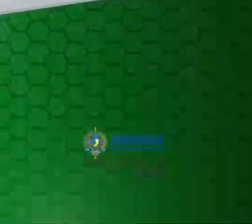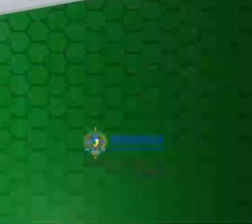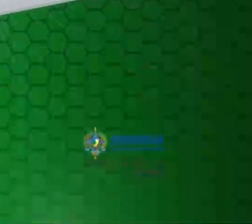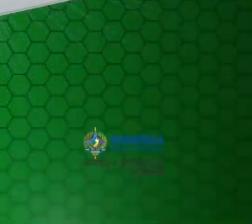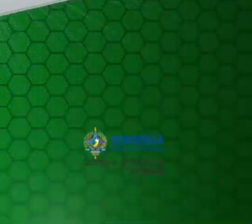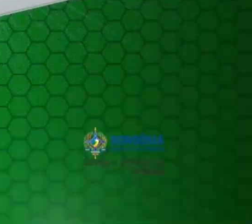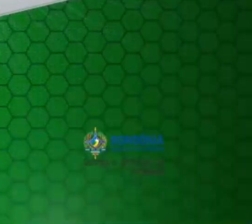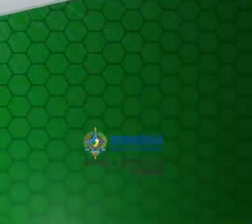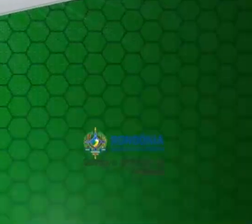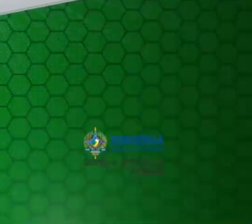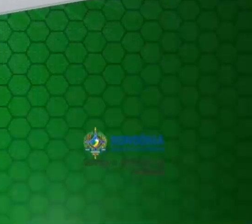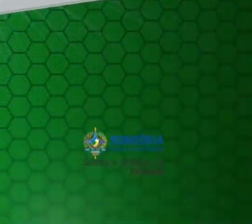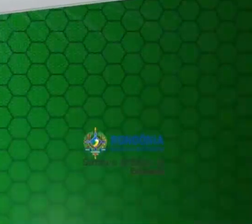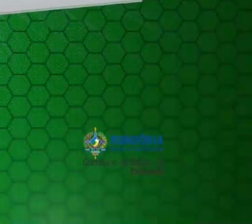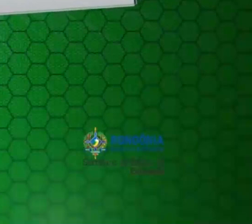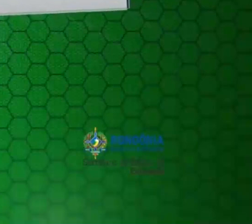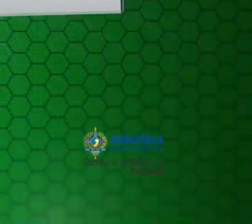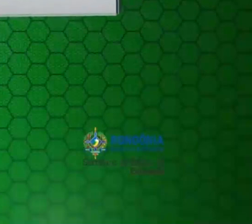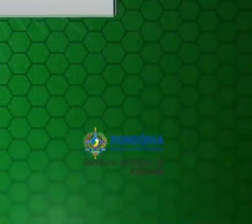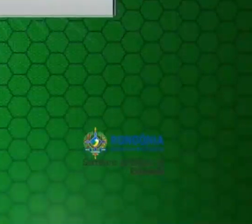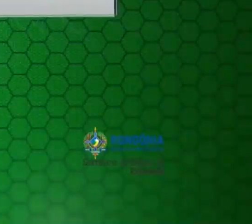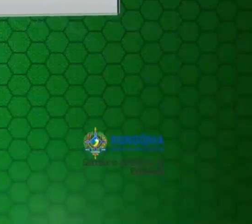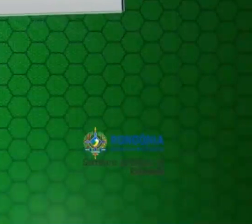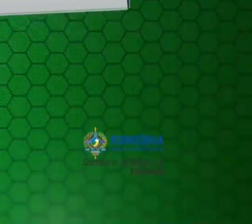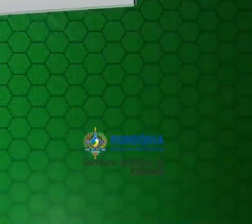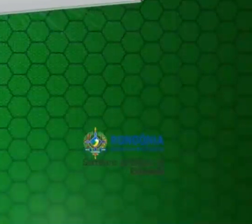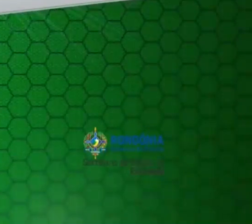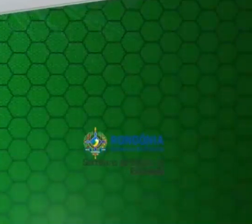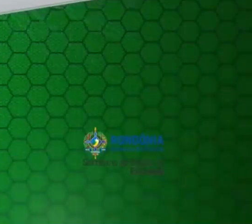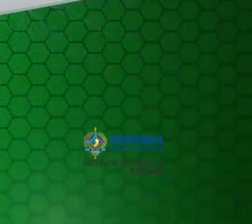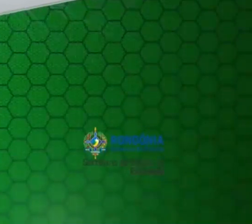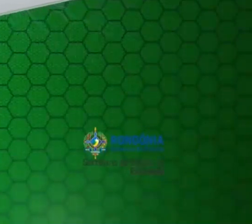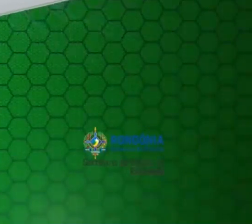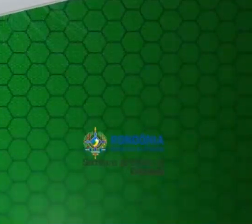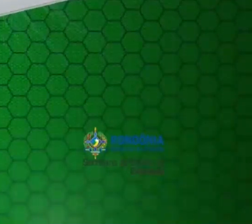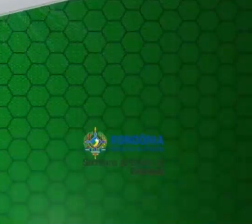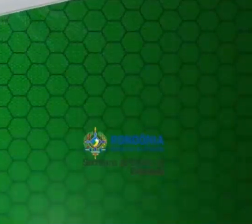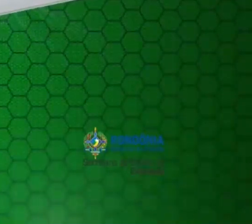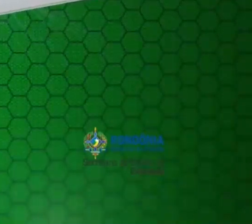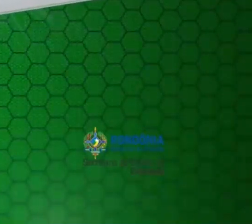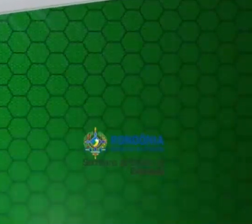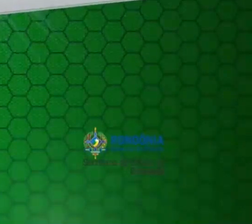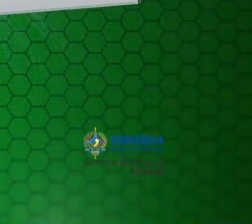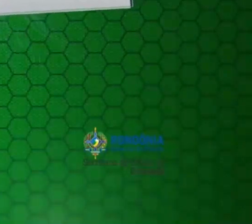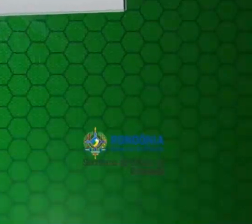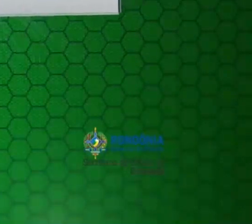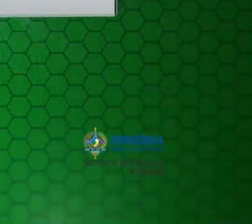Olá, tudo bem? Hoje a minha pergunta é muito simples, inclusive você que é craque na